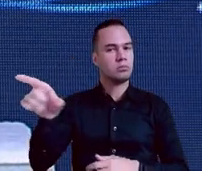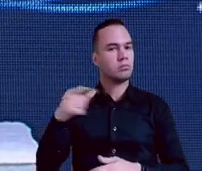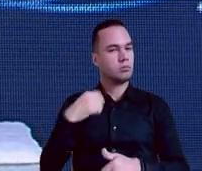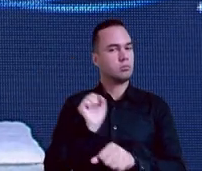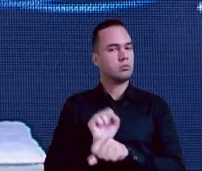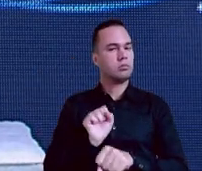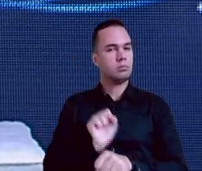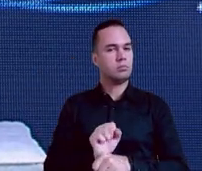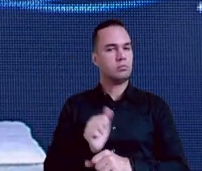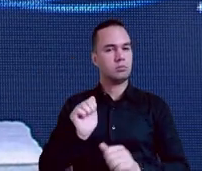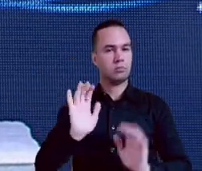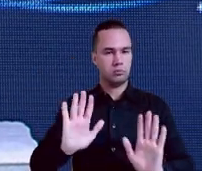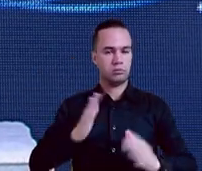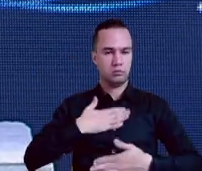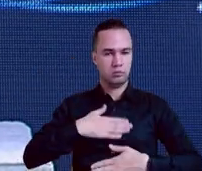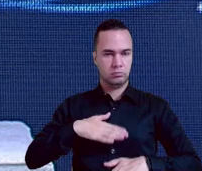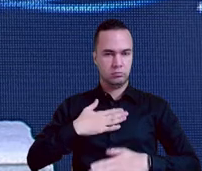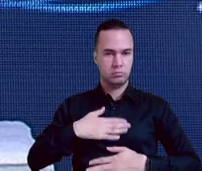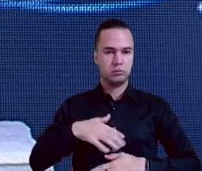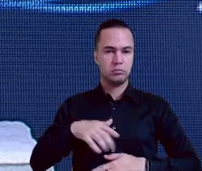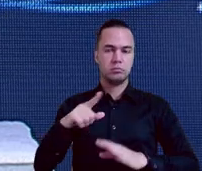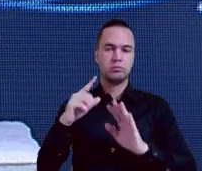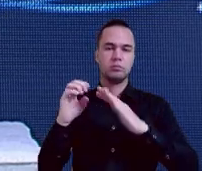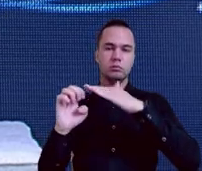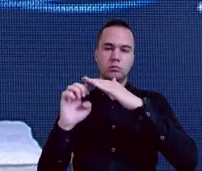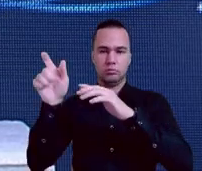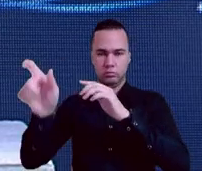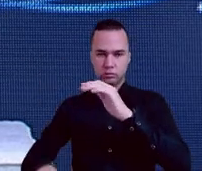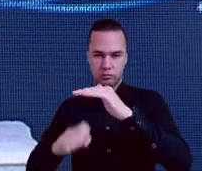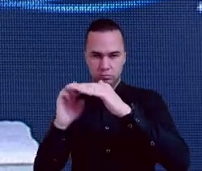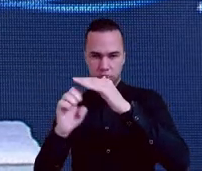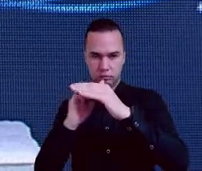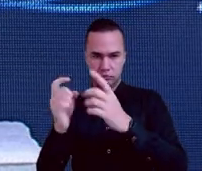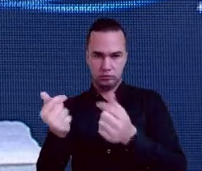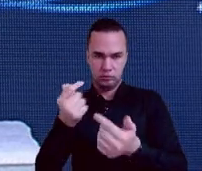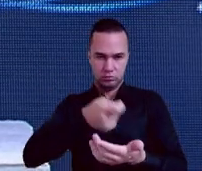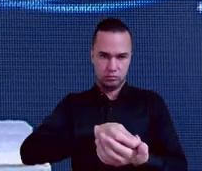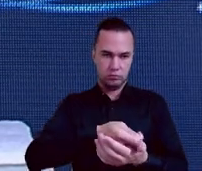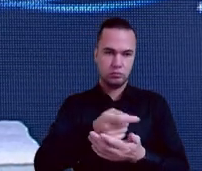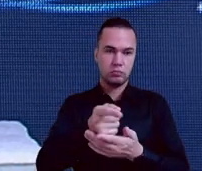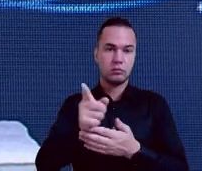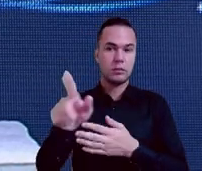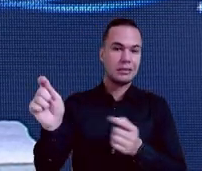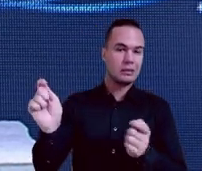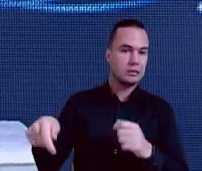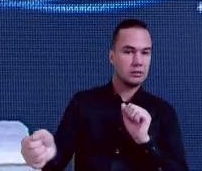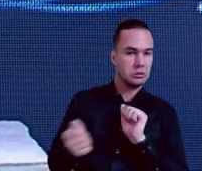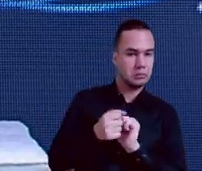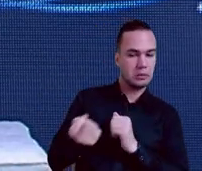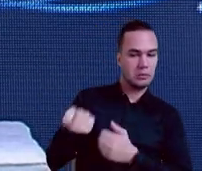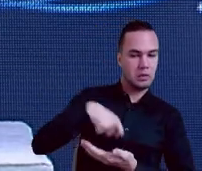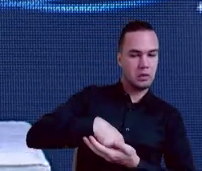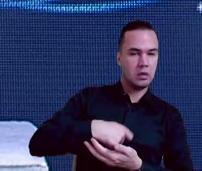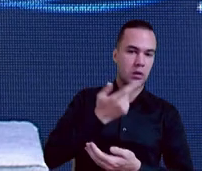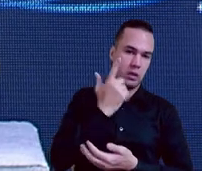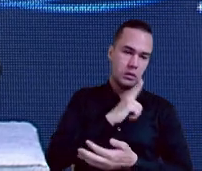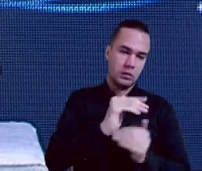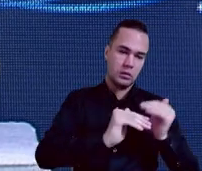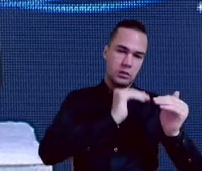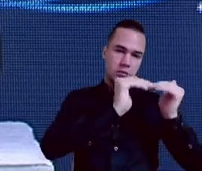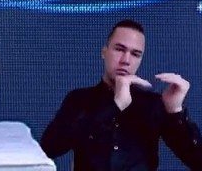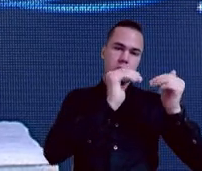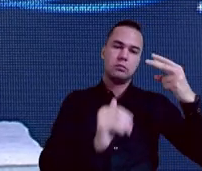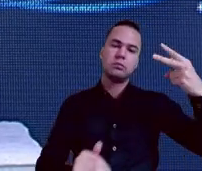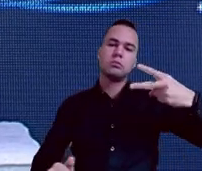tempo então o empreendedor ele tá buscando este investidor ele tem condições de me acompanhar na minha jornada e a segunda tributo